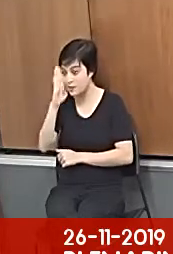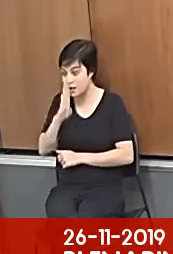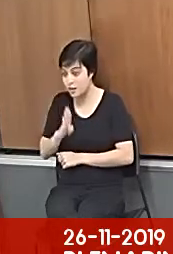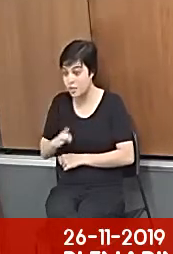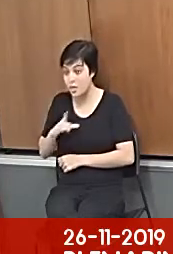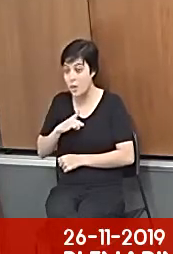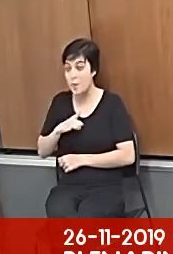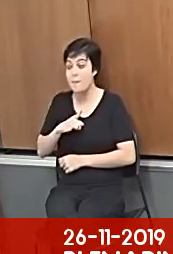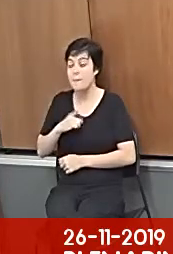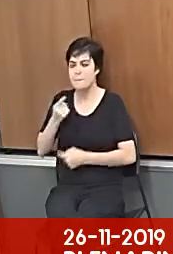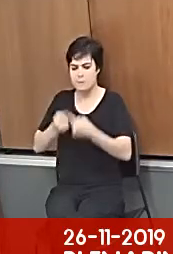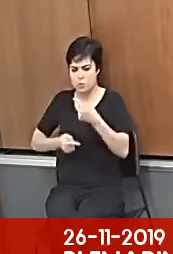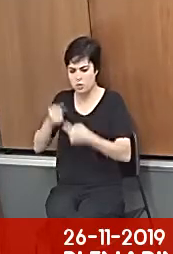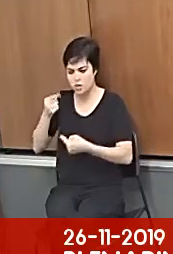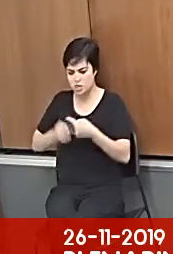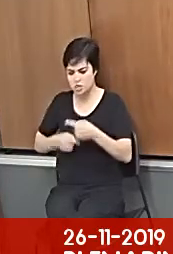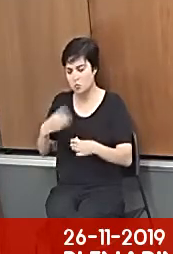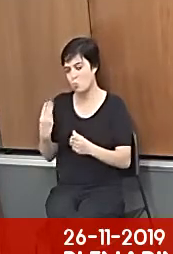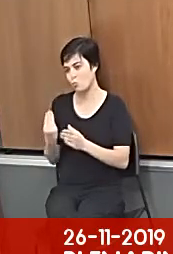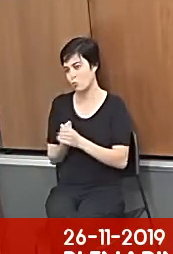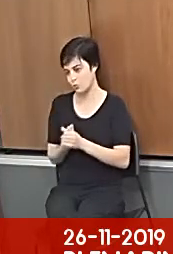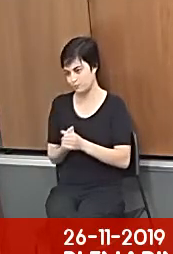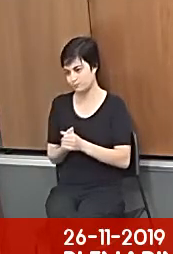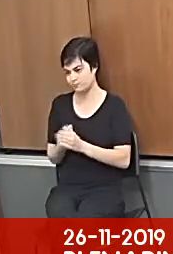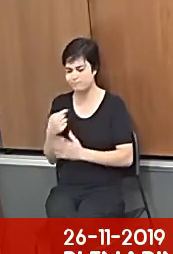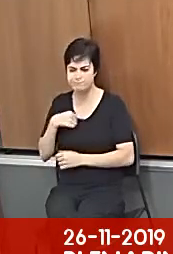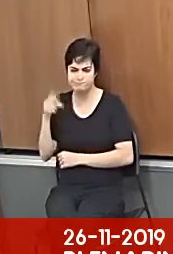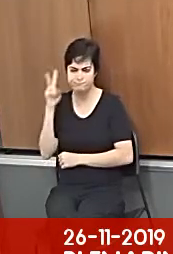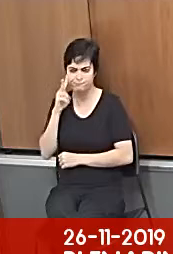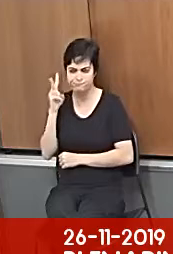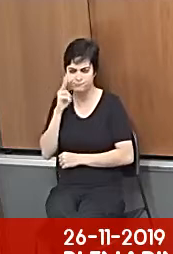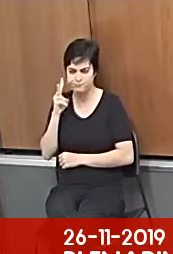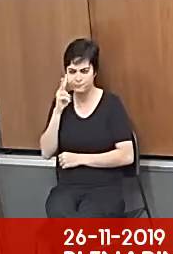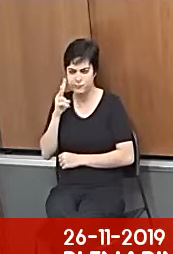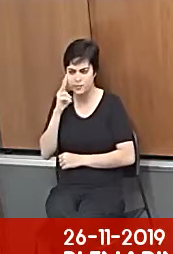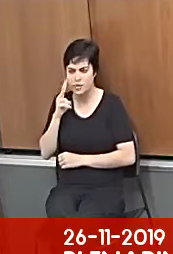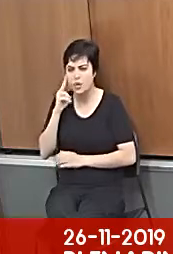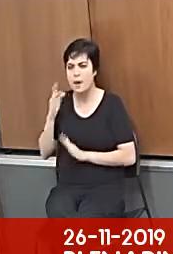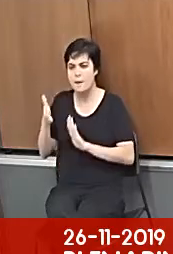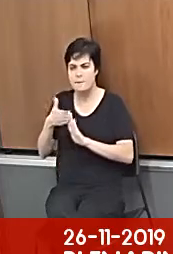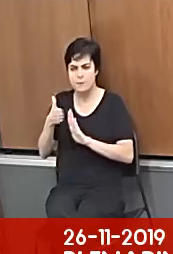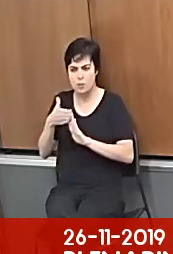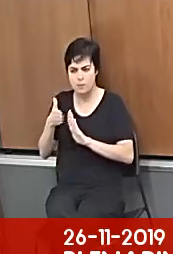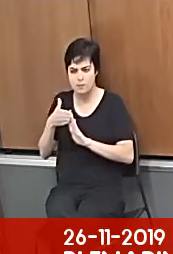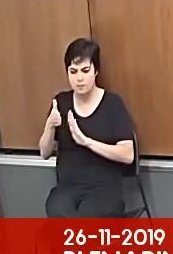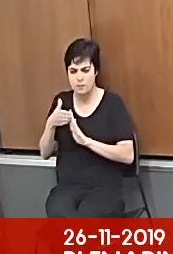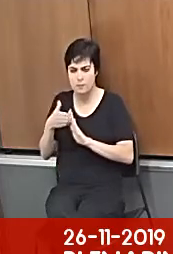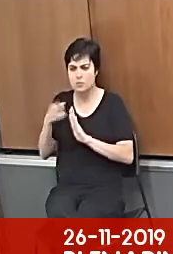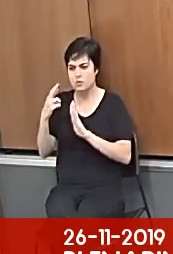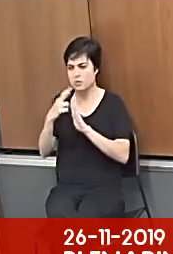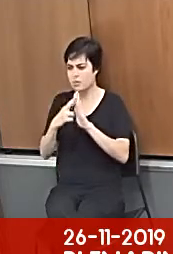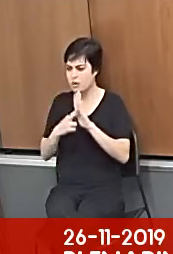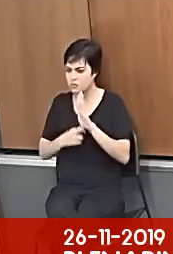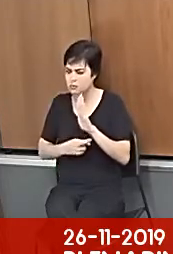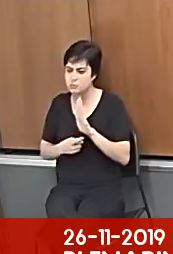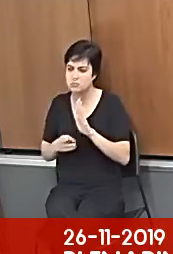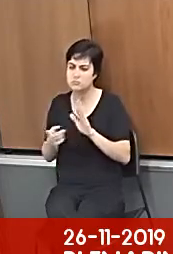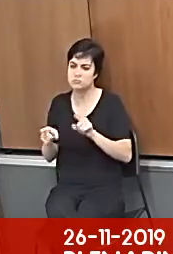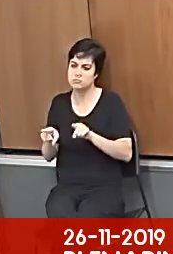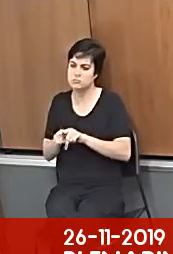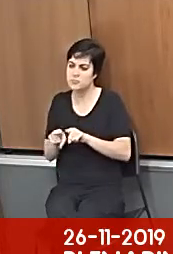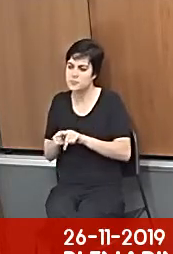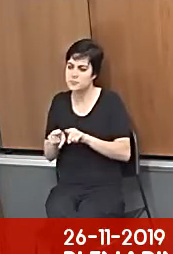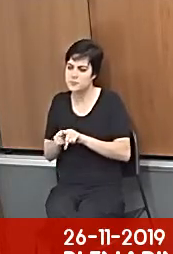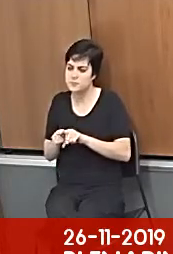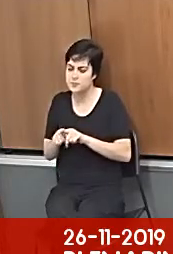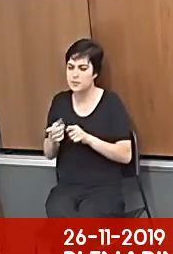uma política inclusiva. Eu me lembro, por exemplo, que, como proposta de redação, proposta de intervenção, isso é